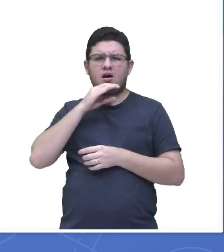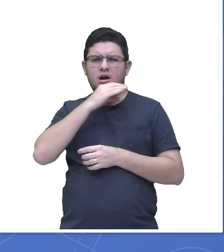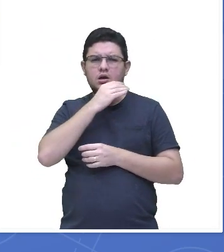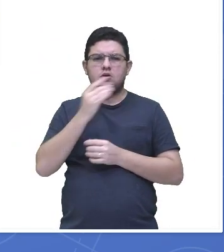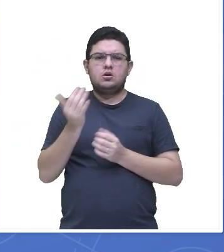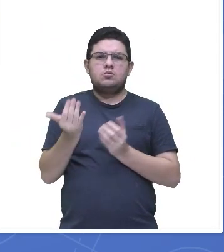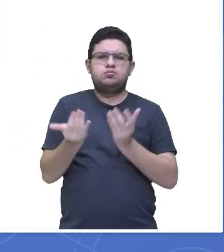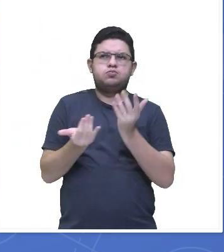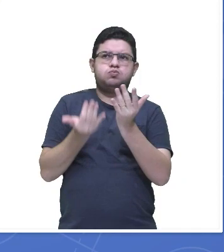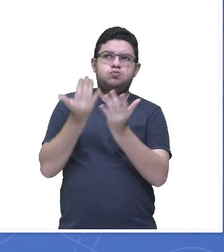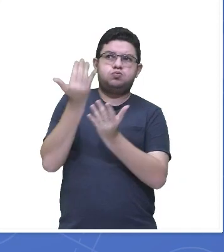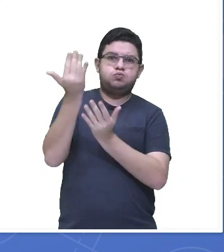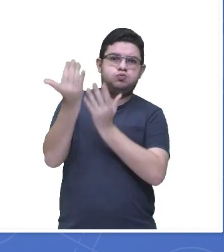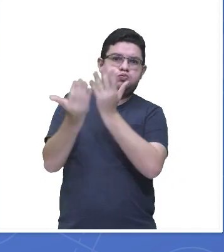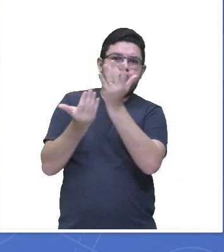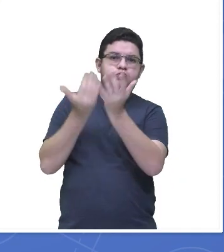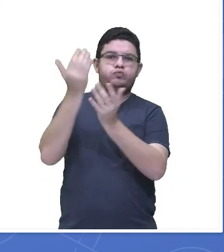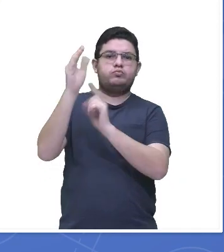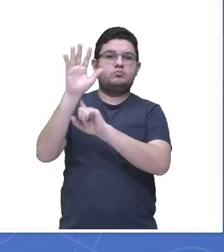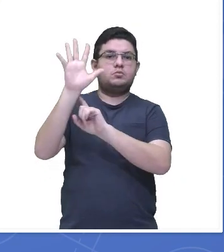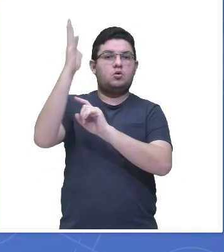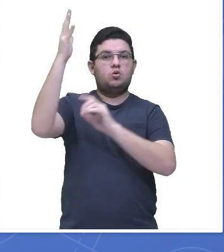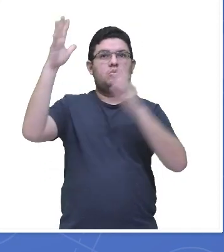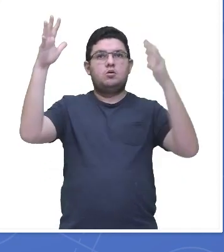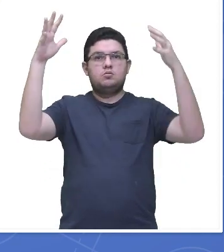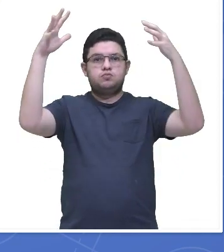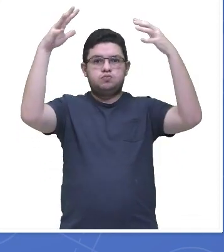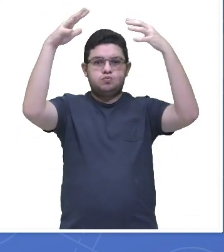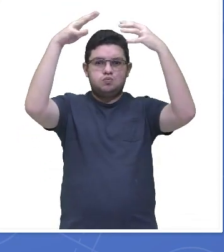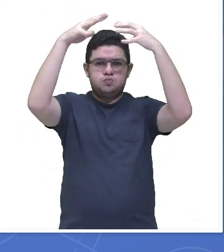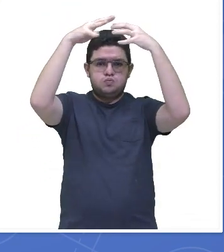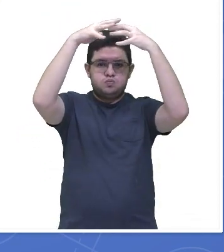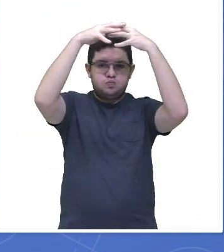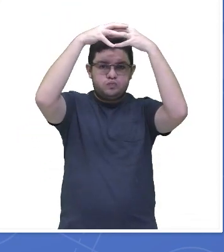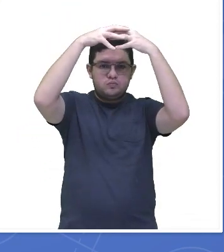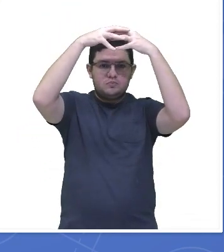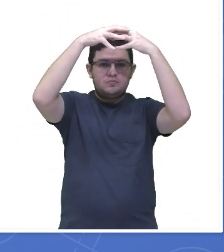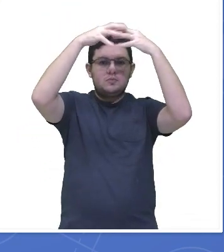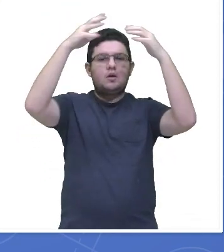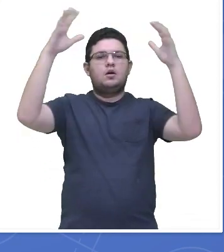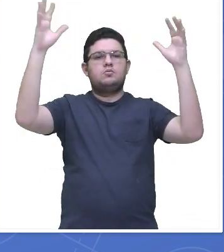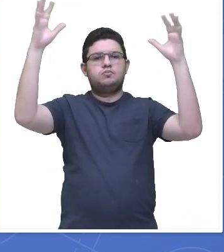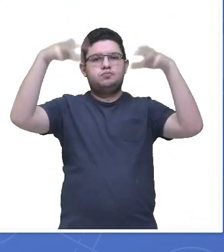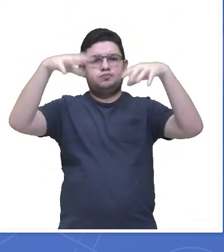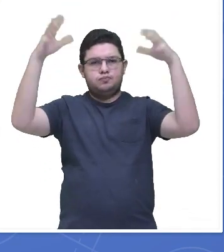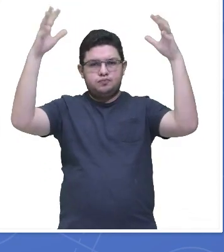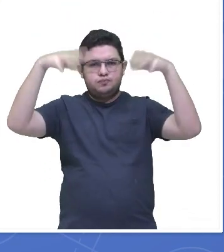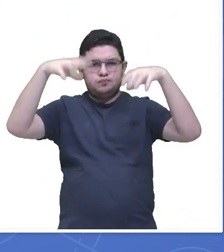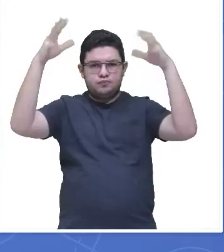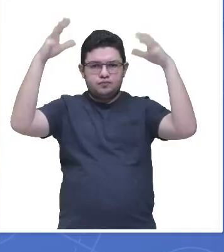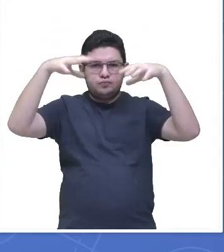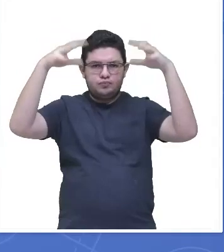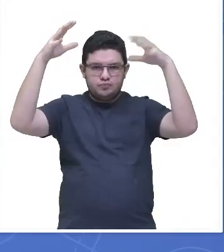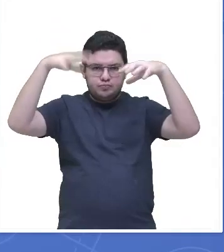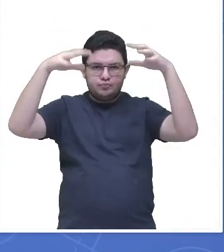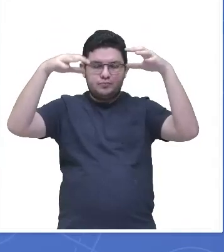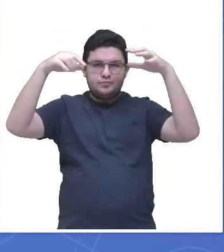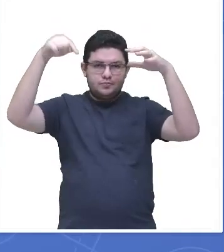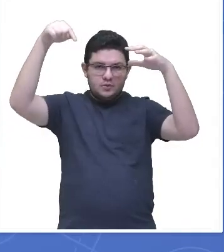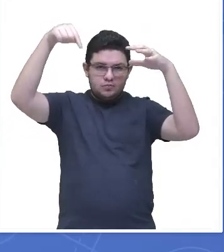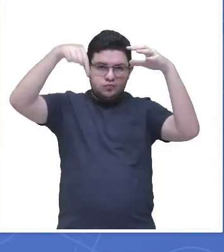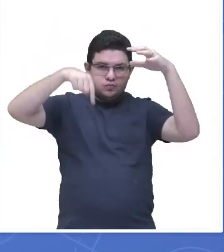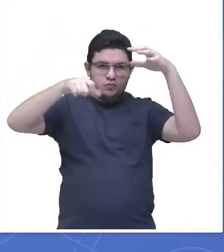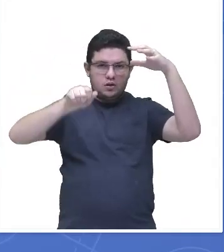maior, formando essas nuvens aí que a gente está vendo, e logo em seguida já desabando na superfície. Aqui na nossa